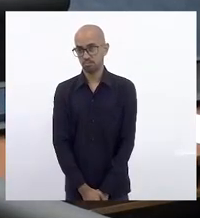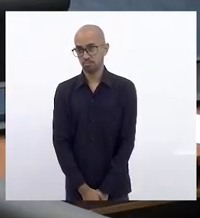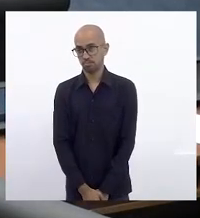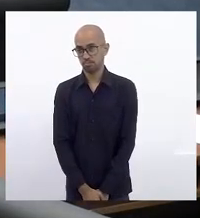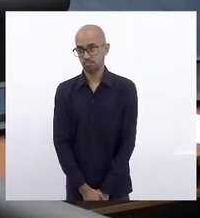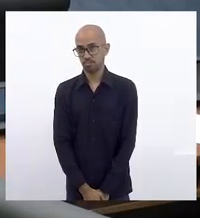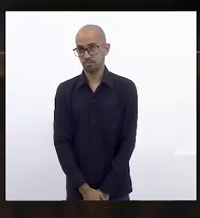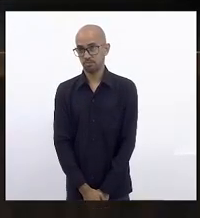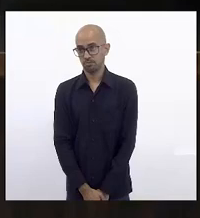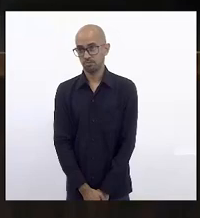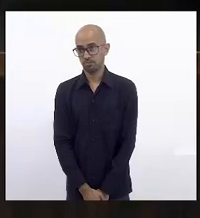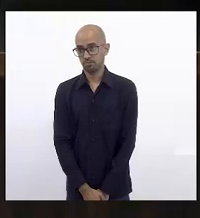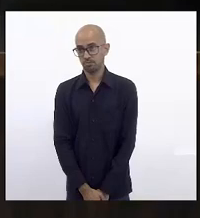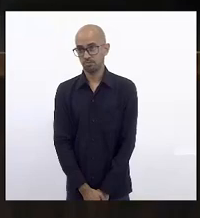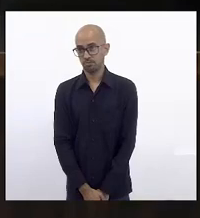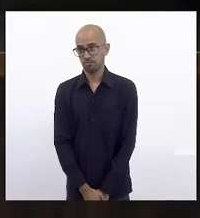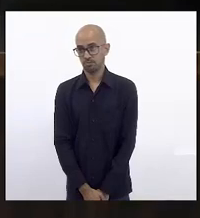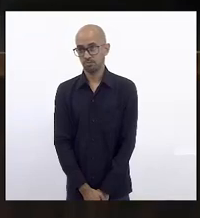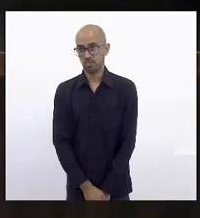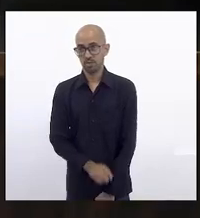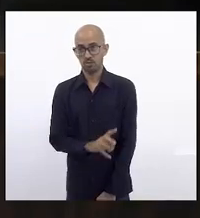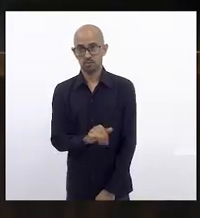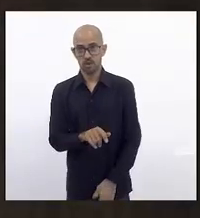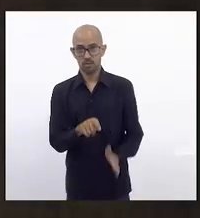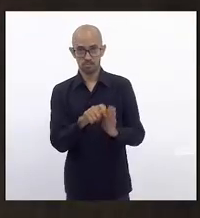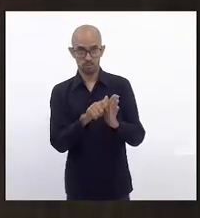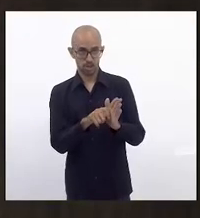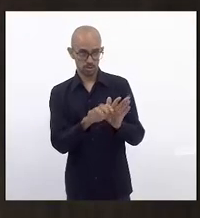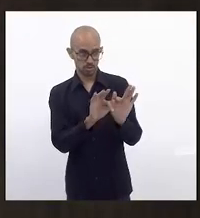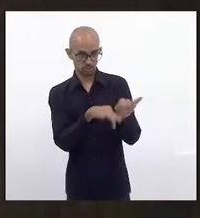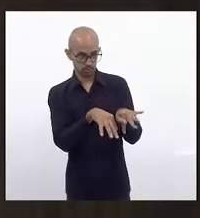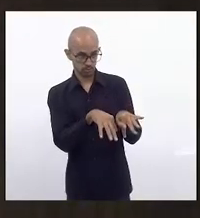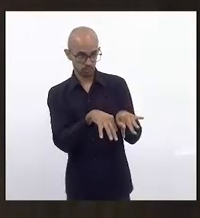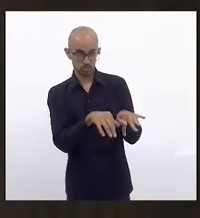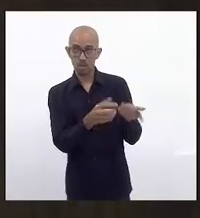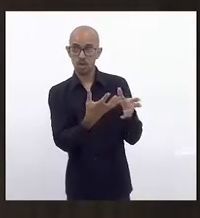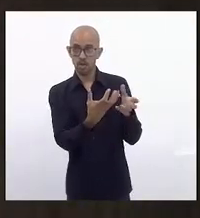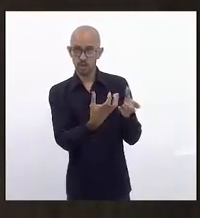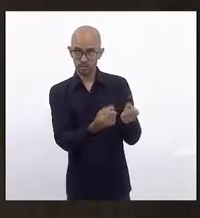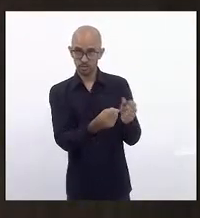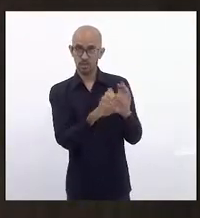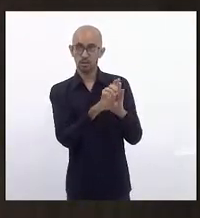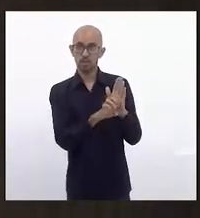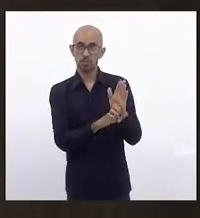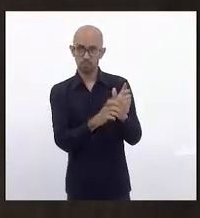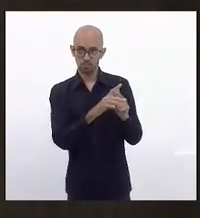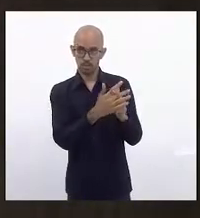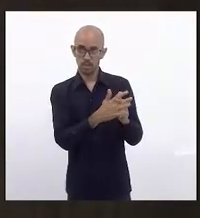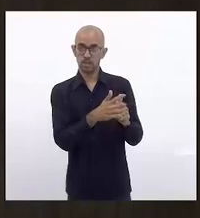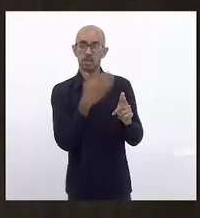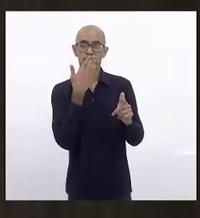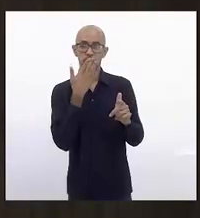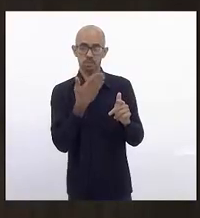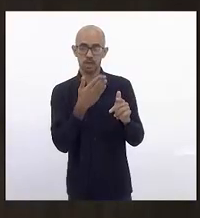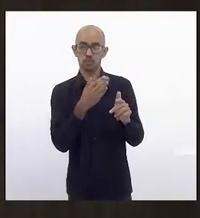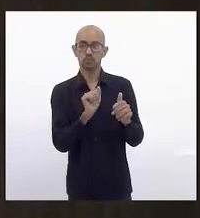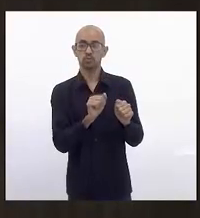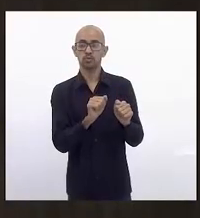Com emenda, vai vir para a redação final. Eu acolho a emenda de forma final de redação. E peço com